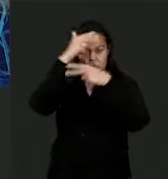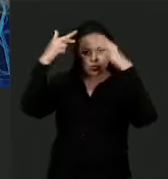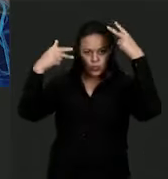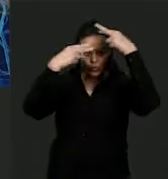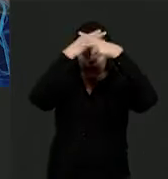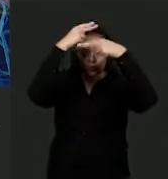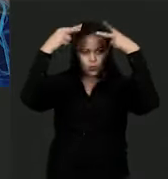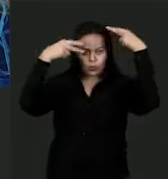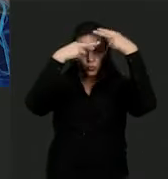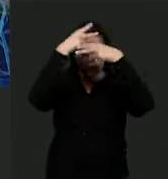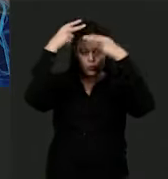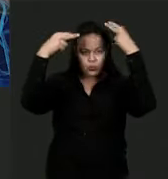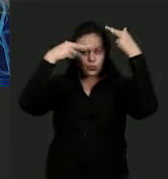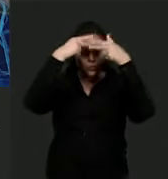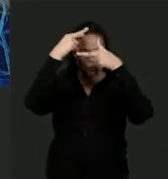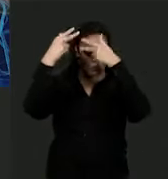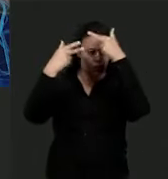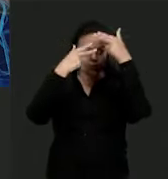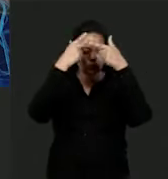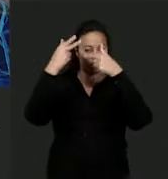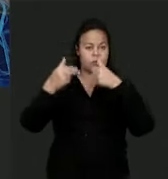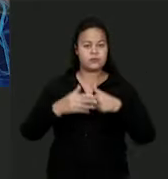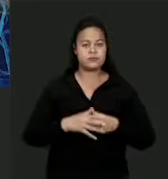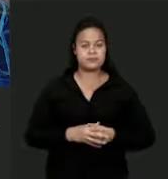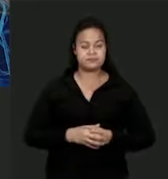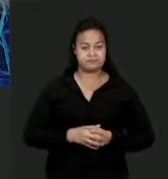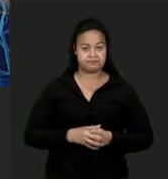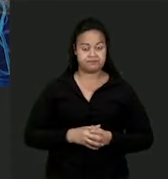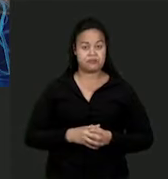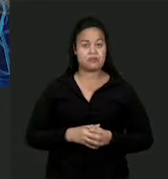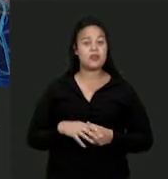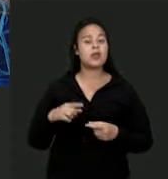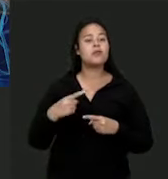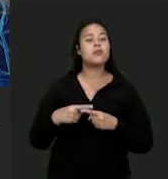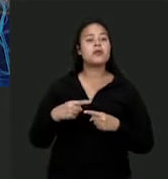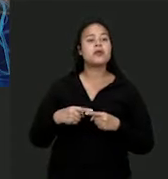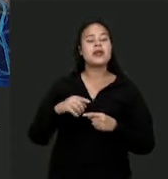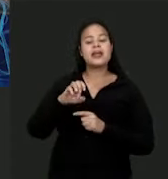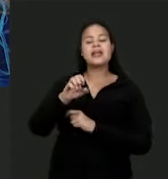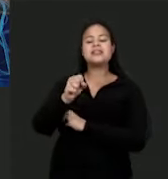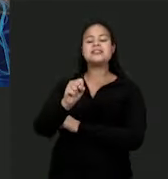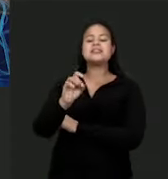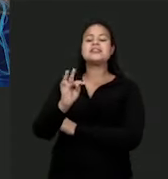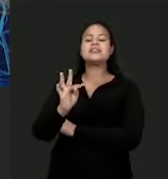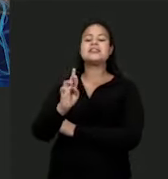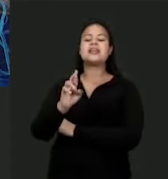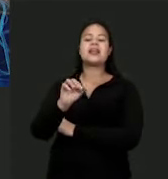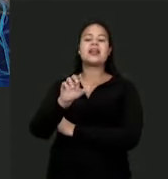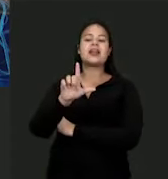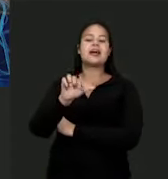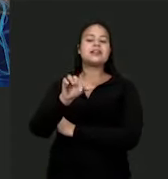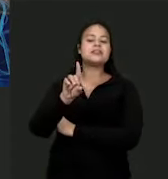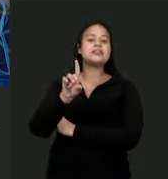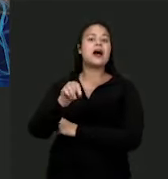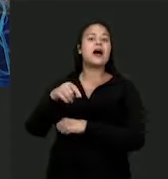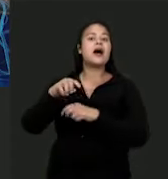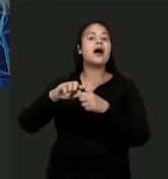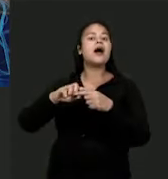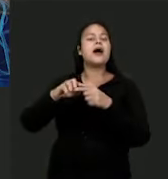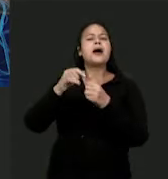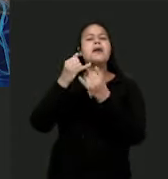é uma célula estrelada, porque a gente acredita que essa parte, ela se parece com uma estrela.